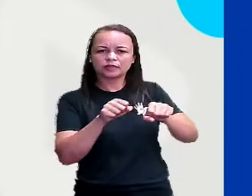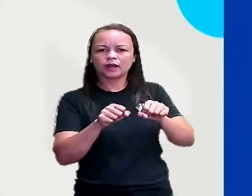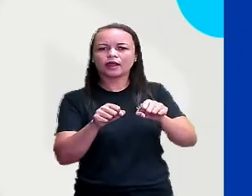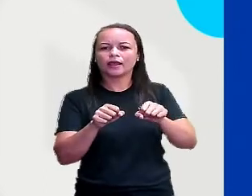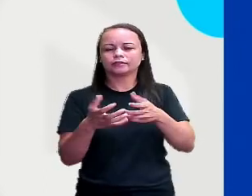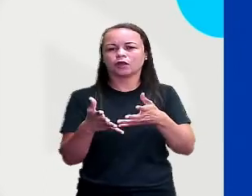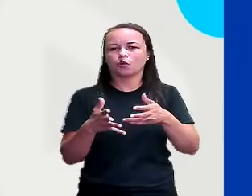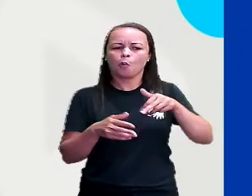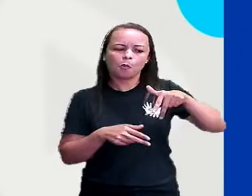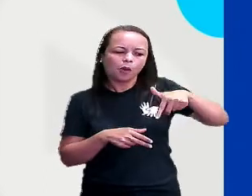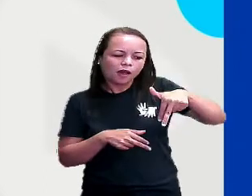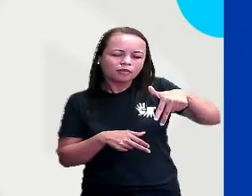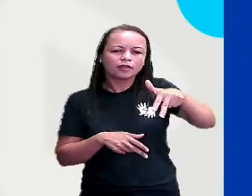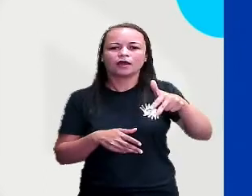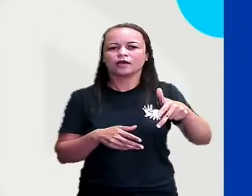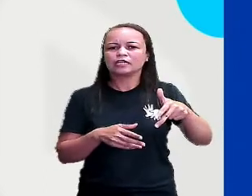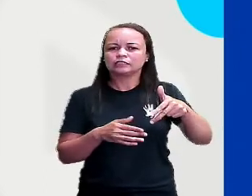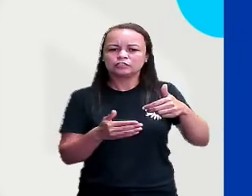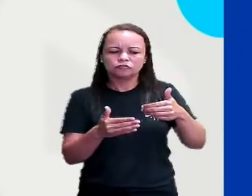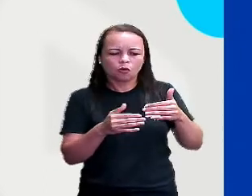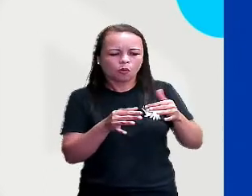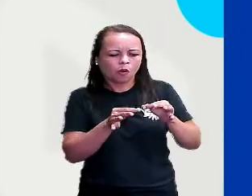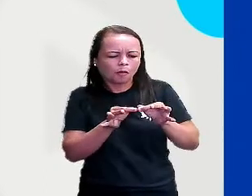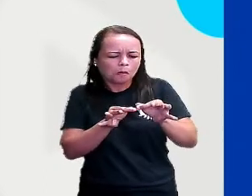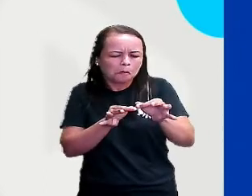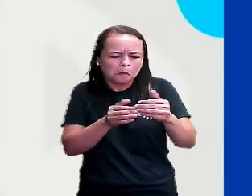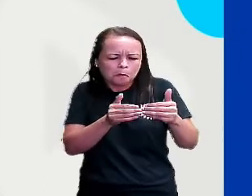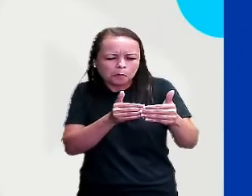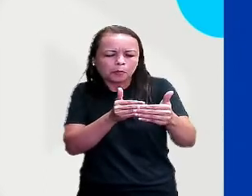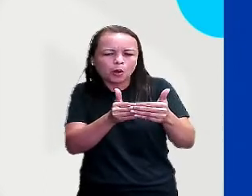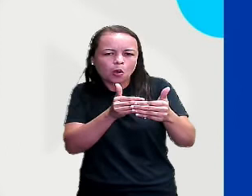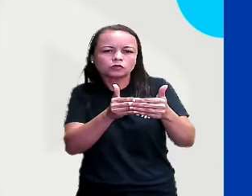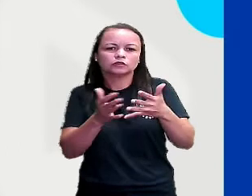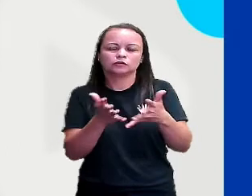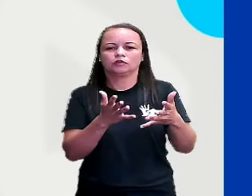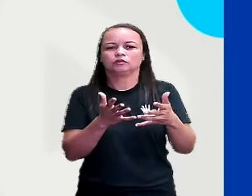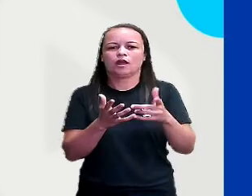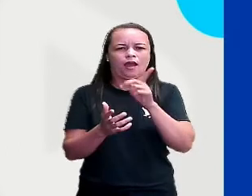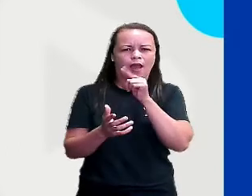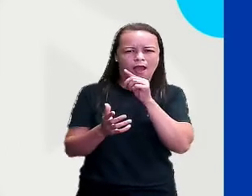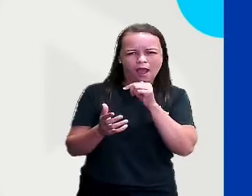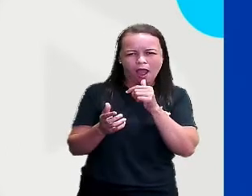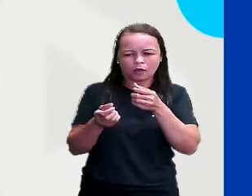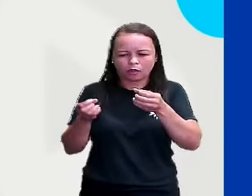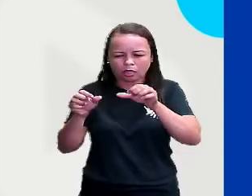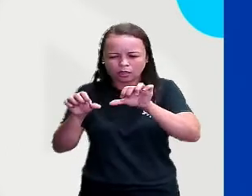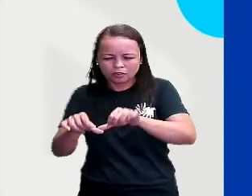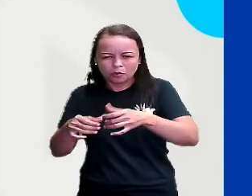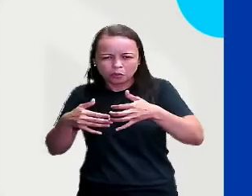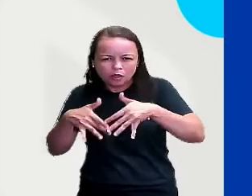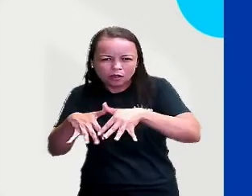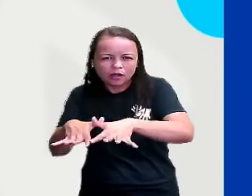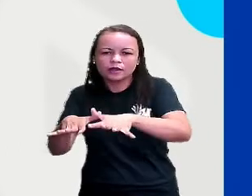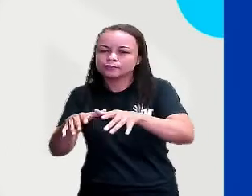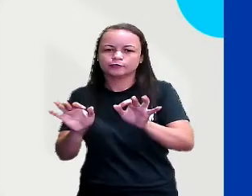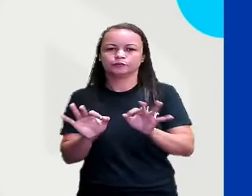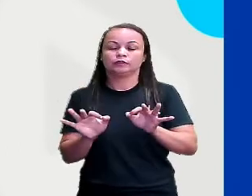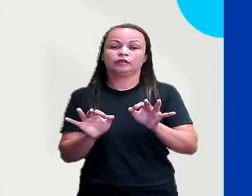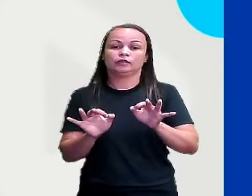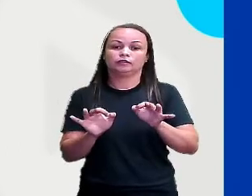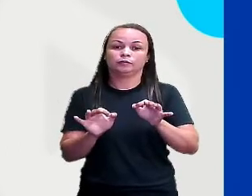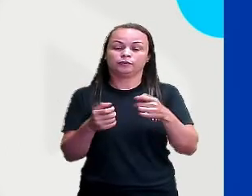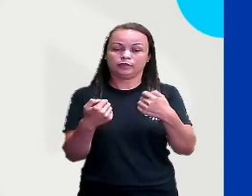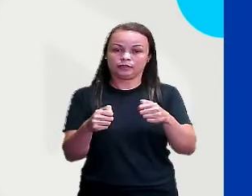ou ir a pé, se for uma curta distância, né, não desperdiçar água, ter cuidado, né, para não descartar o lixo de